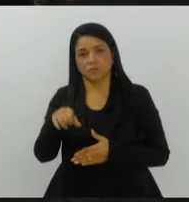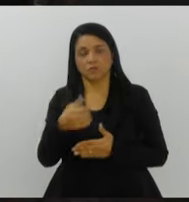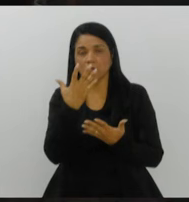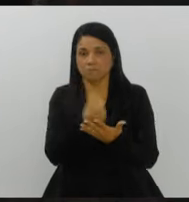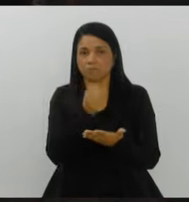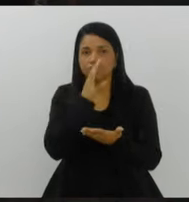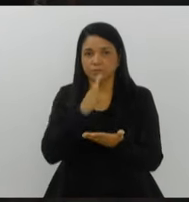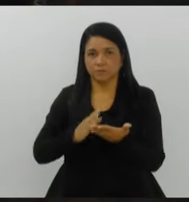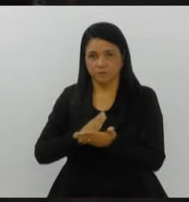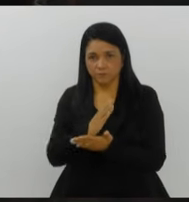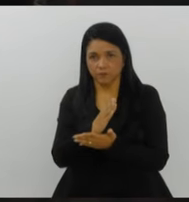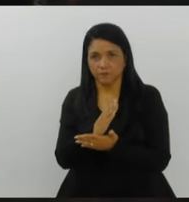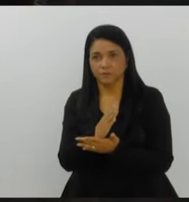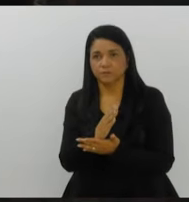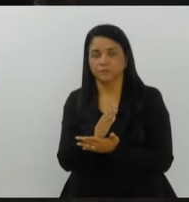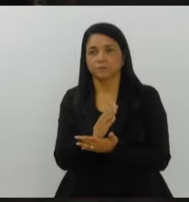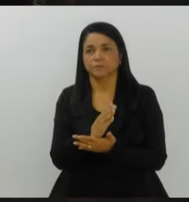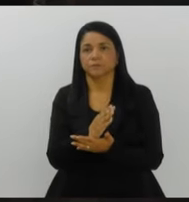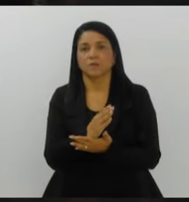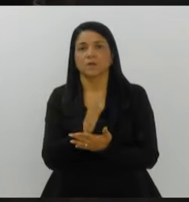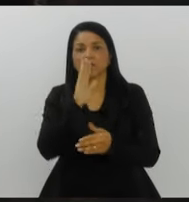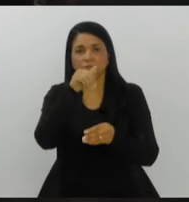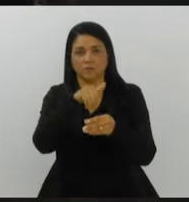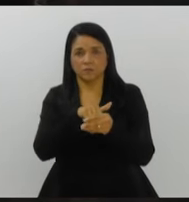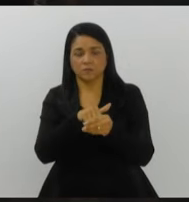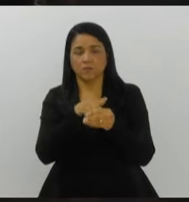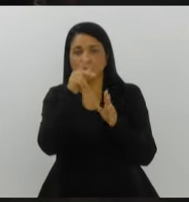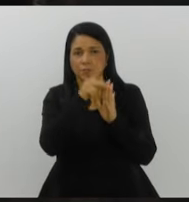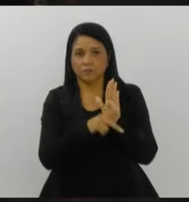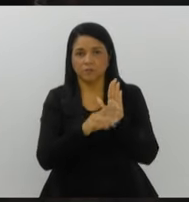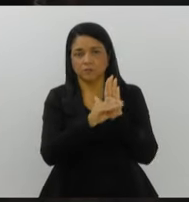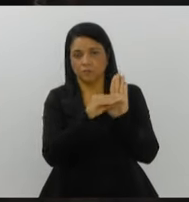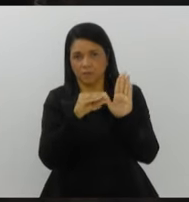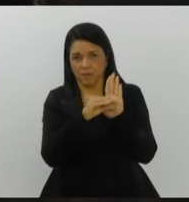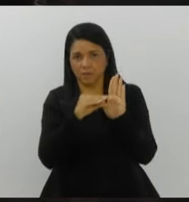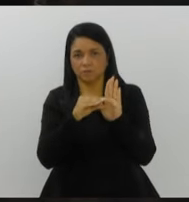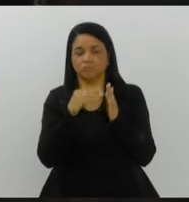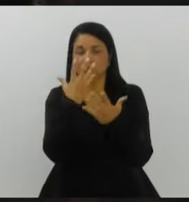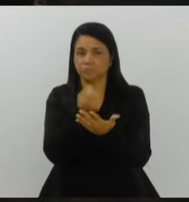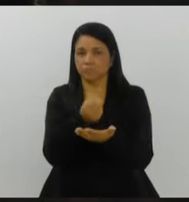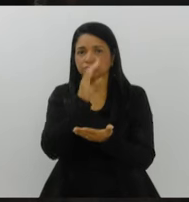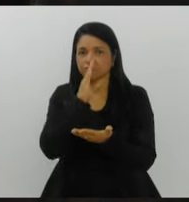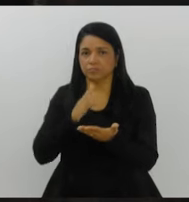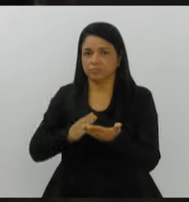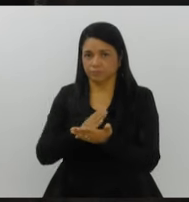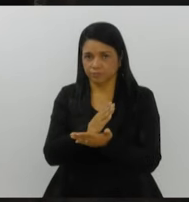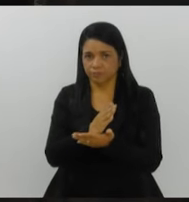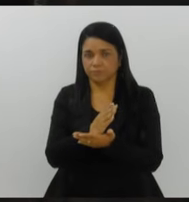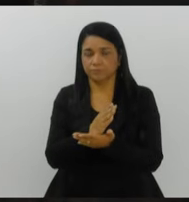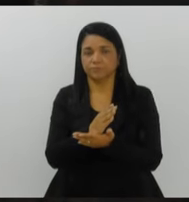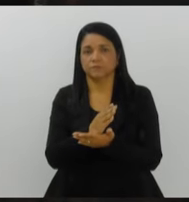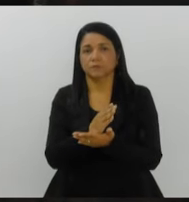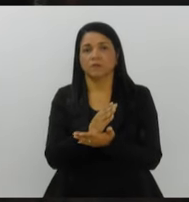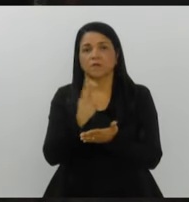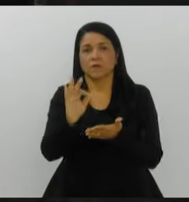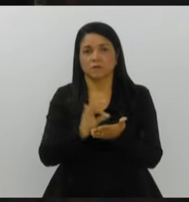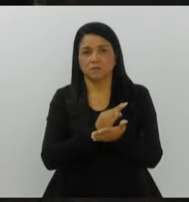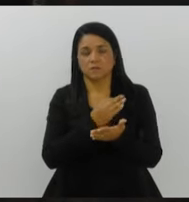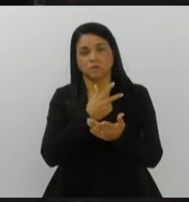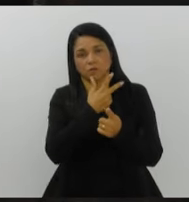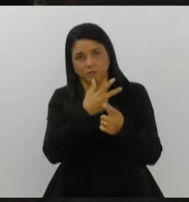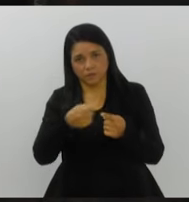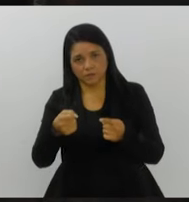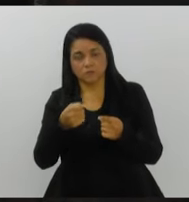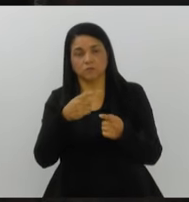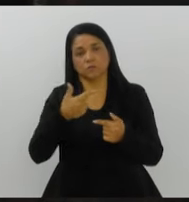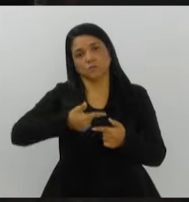como estão, aprovado. Em votação, projeto assim emendado, senhores que aprovam, permaneçam como estão, aprovado. Vai a redação do vencido para a